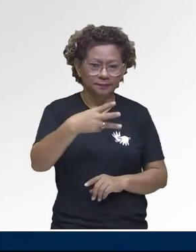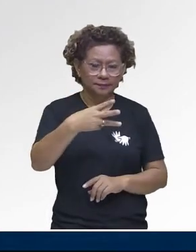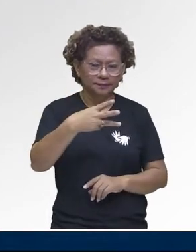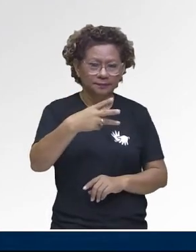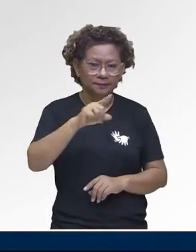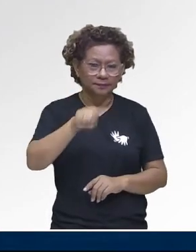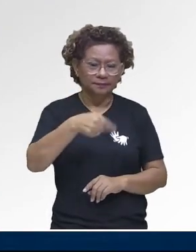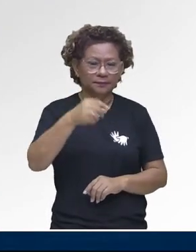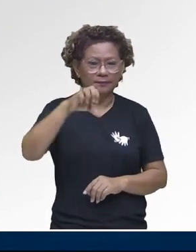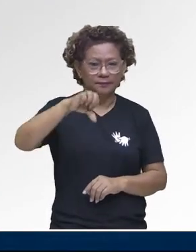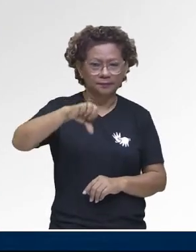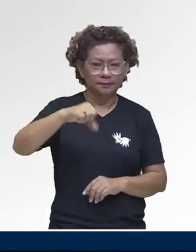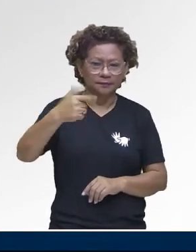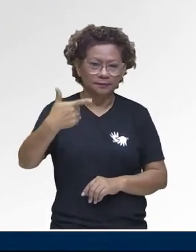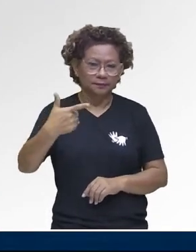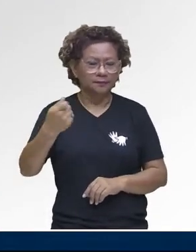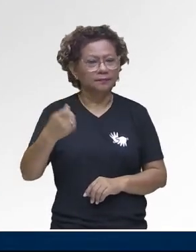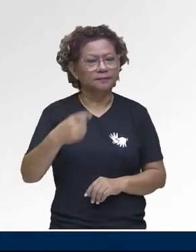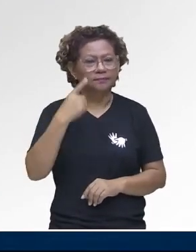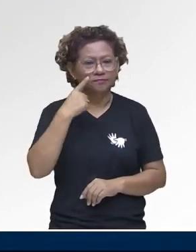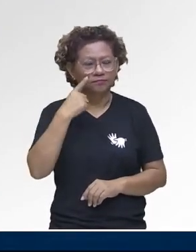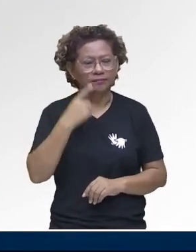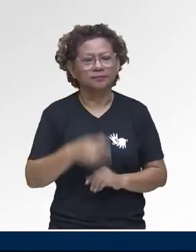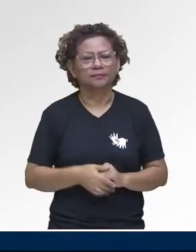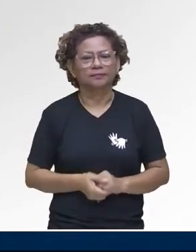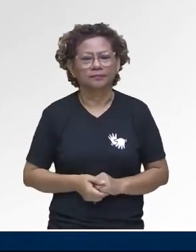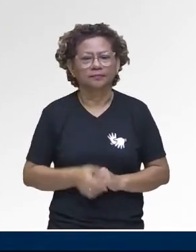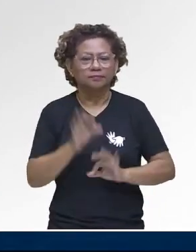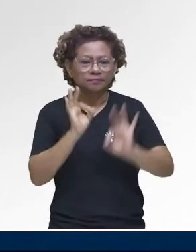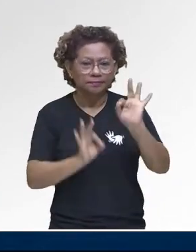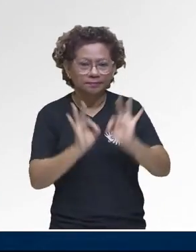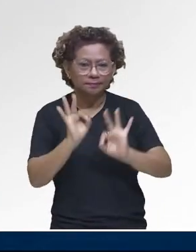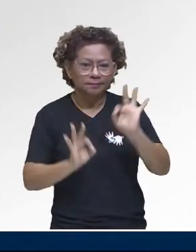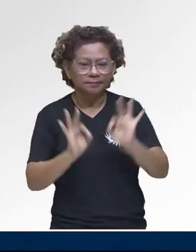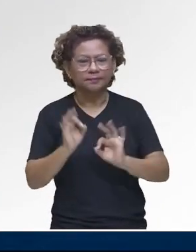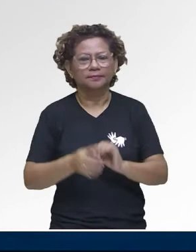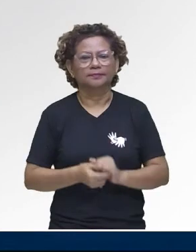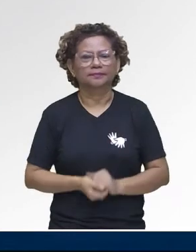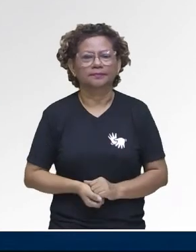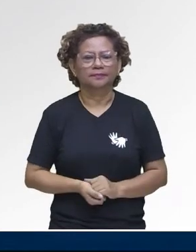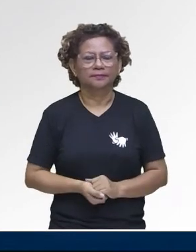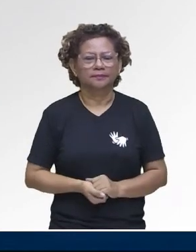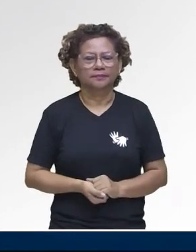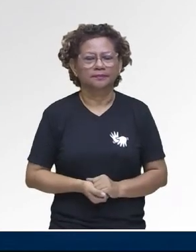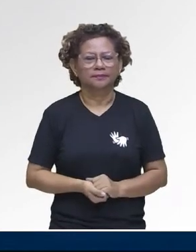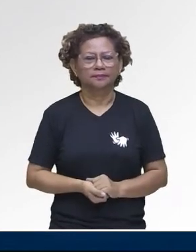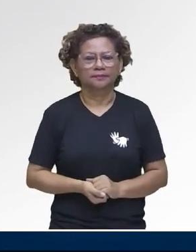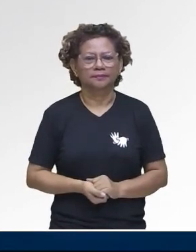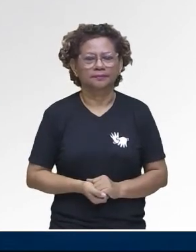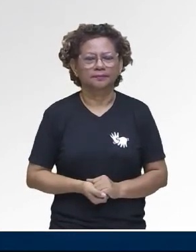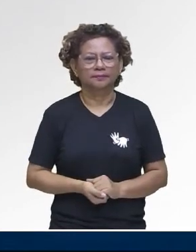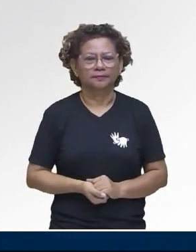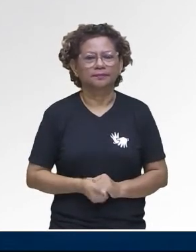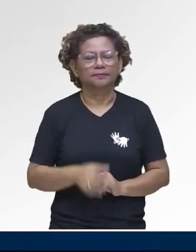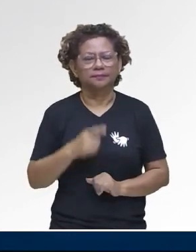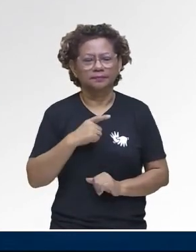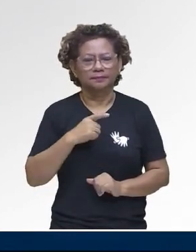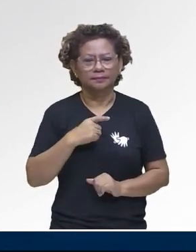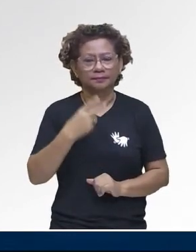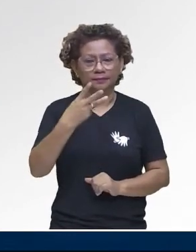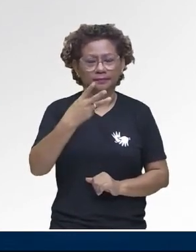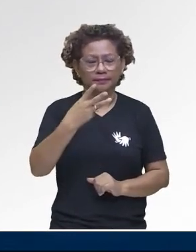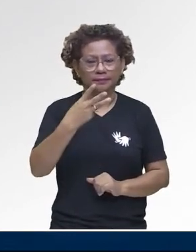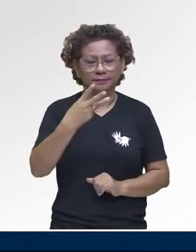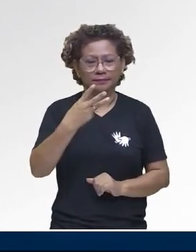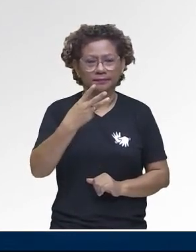3,920, ou seja, 14 inteiros e 3 décimos. E aqui nós temos 3 inteiros